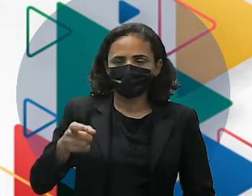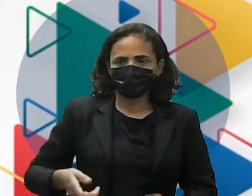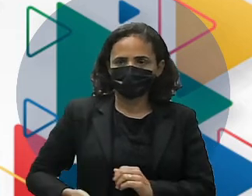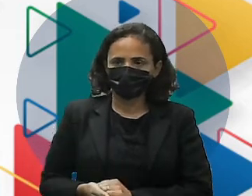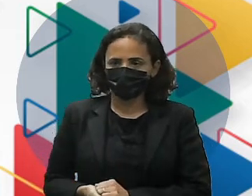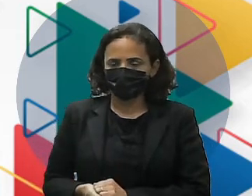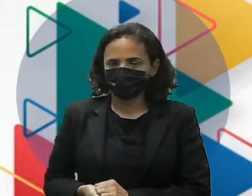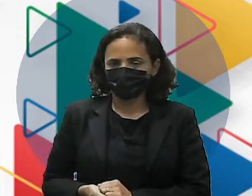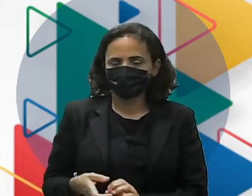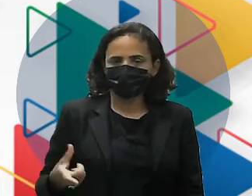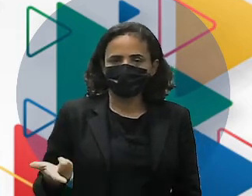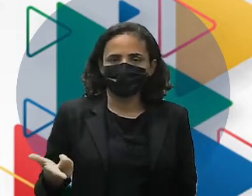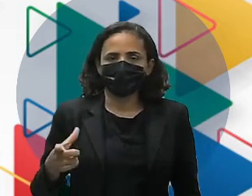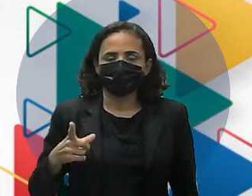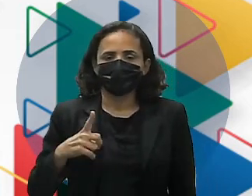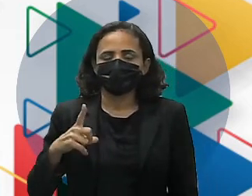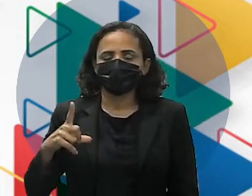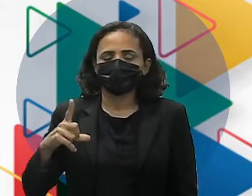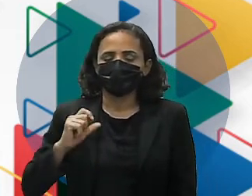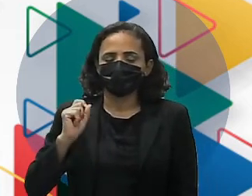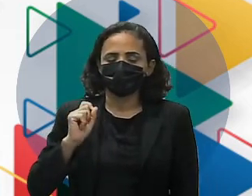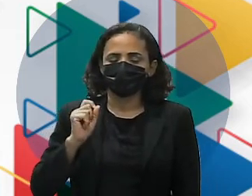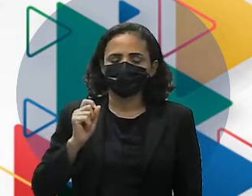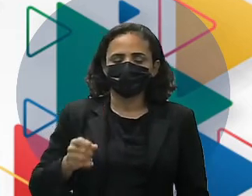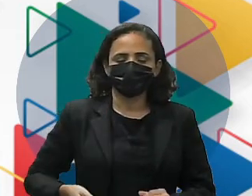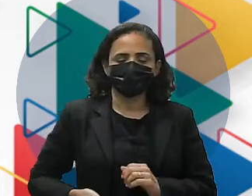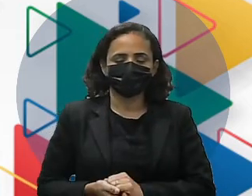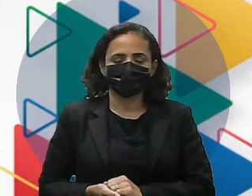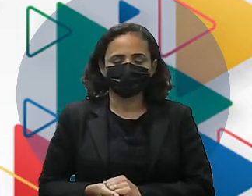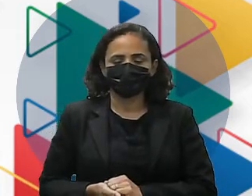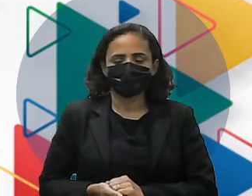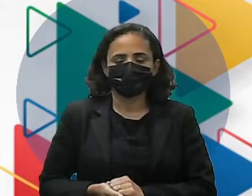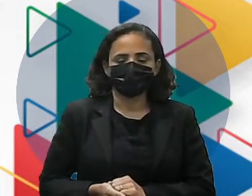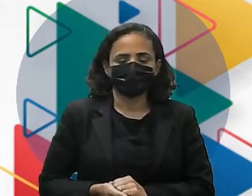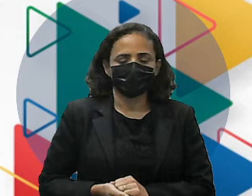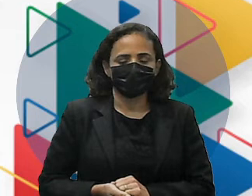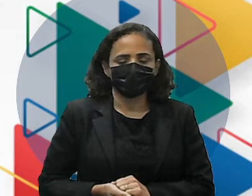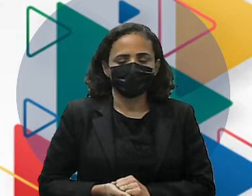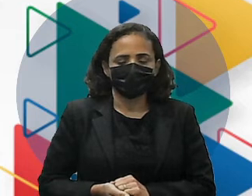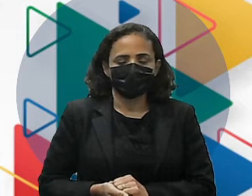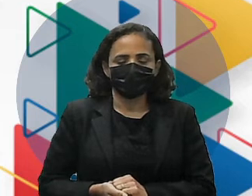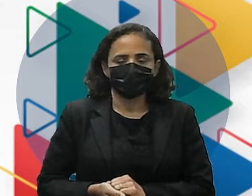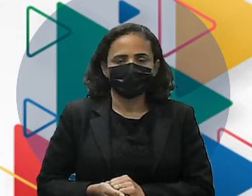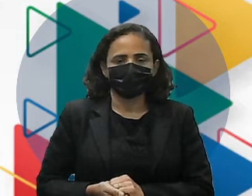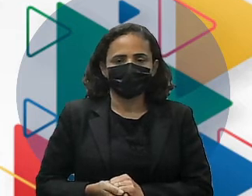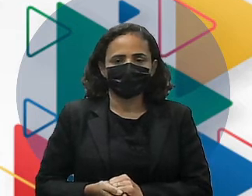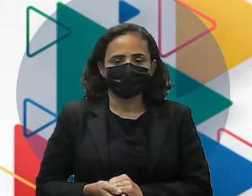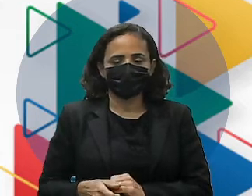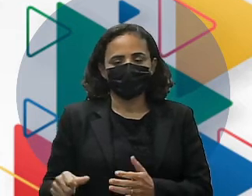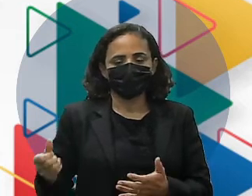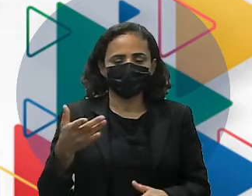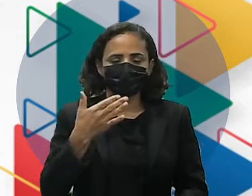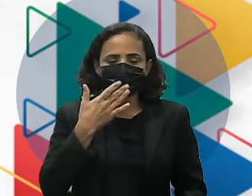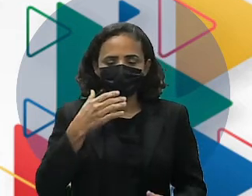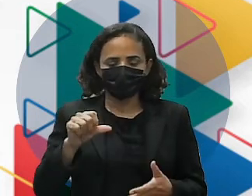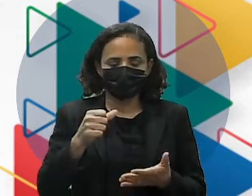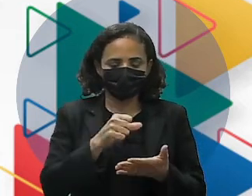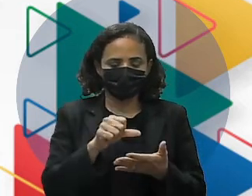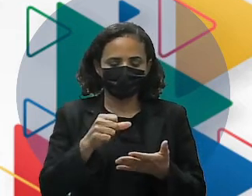uma outra parte que é rodovia estadual. Vou pegar aqui uma outra canetinha.